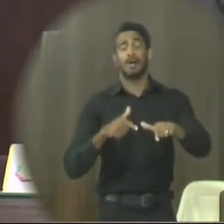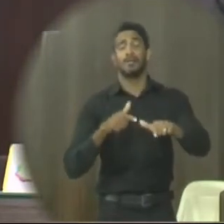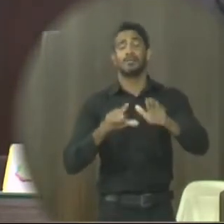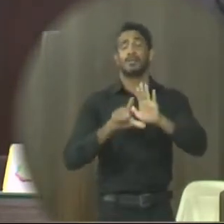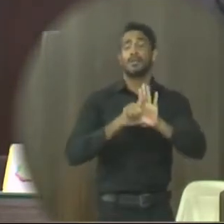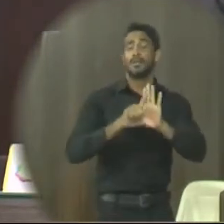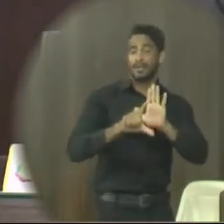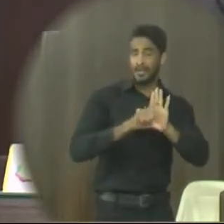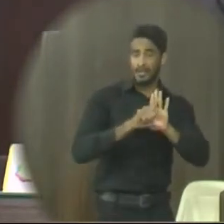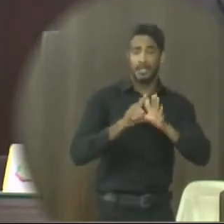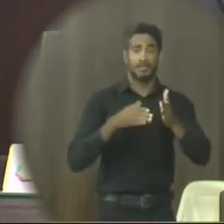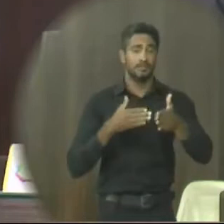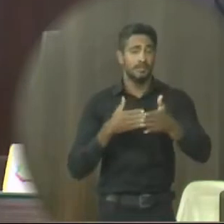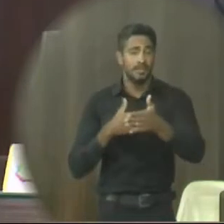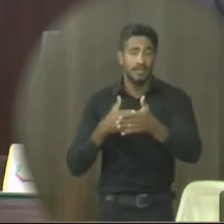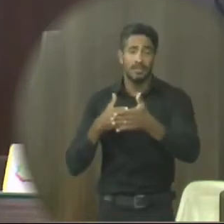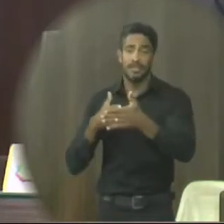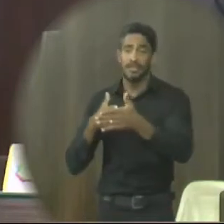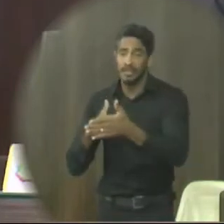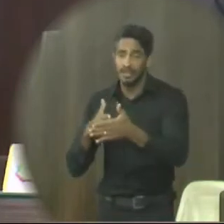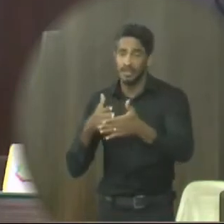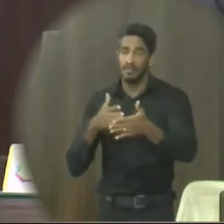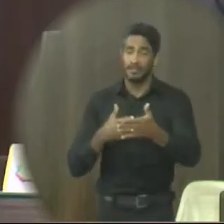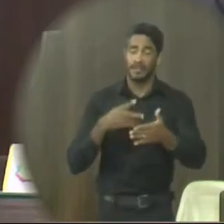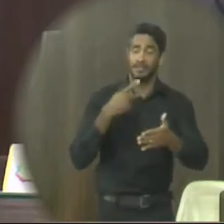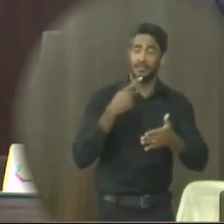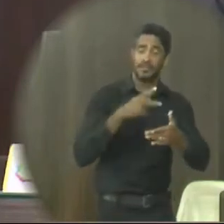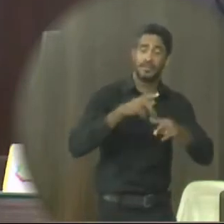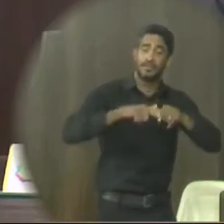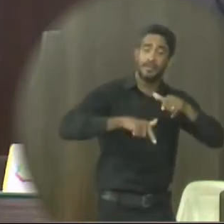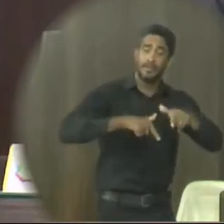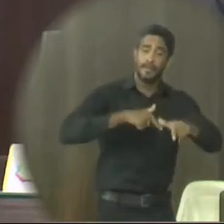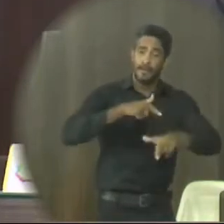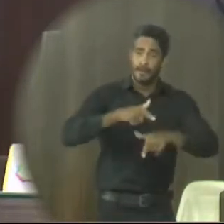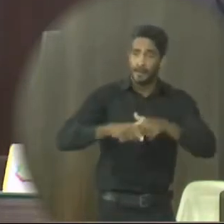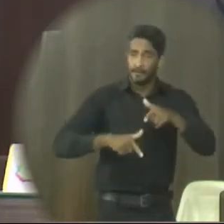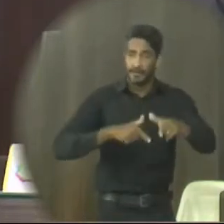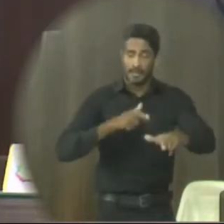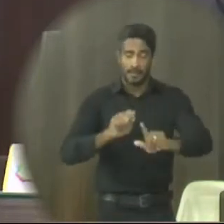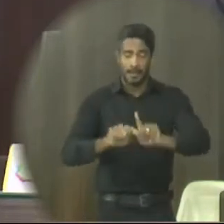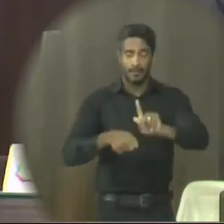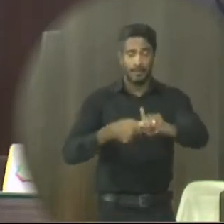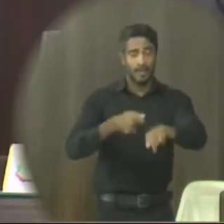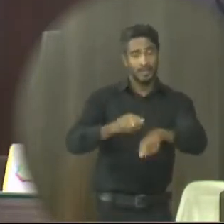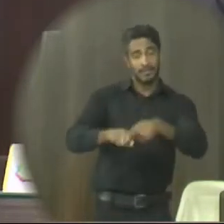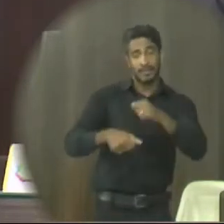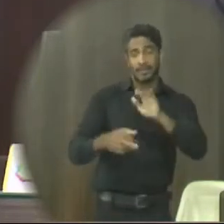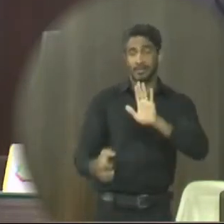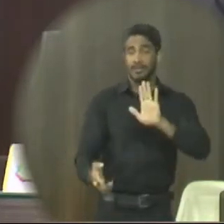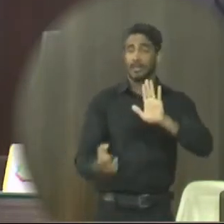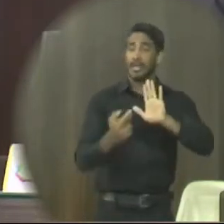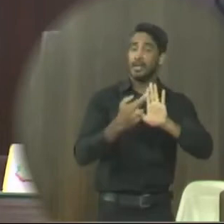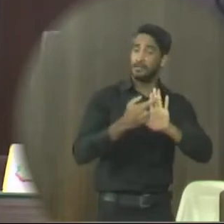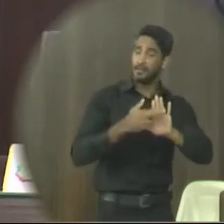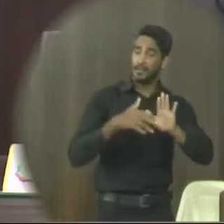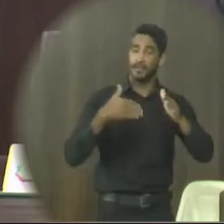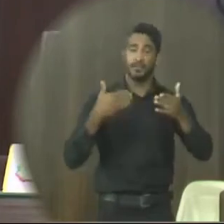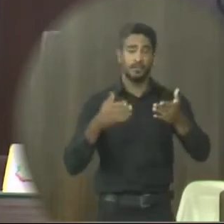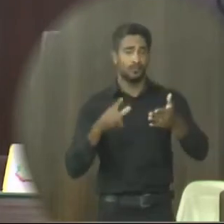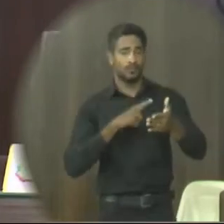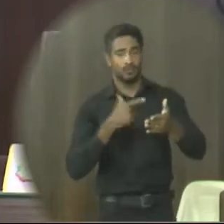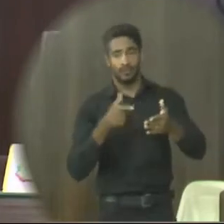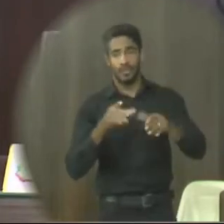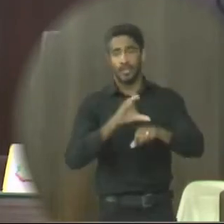que interfira em suas órbitas de atribuições administrativas, referindo-se, portanto, aos princípios